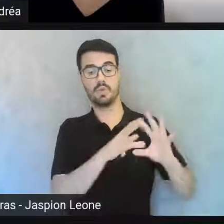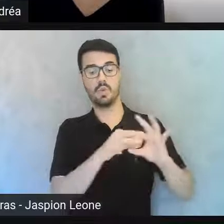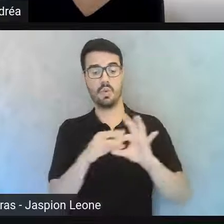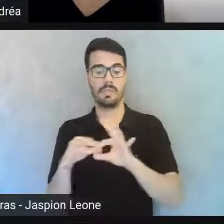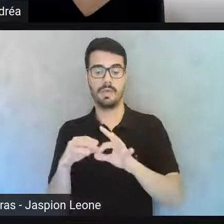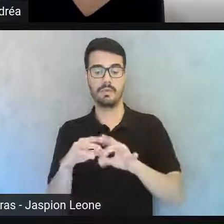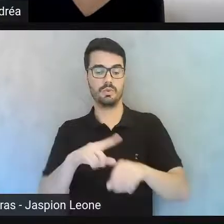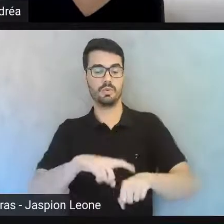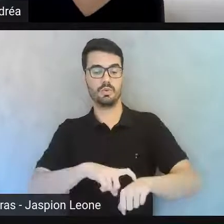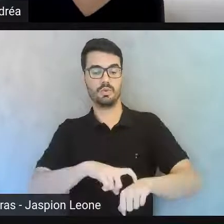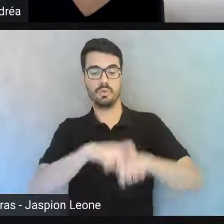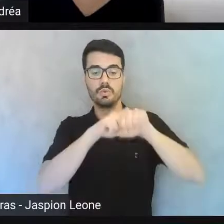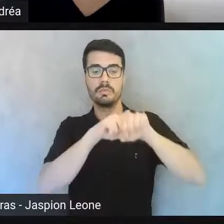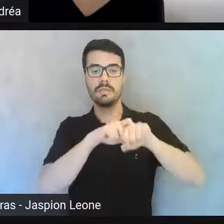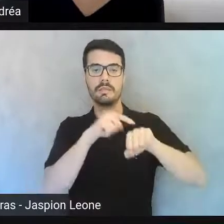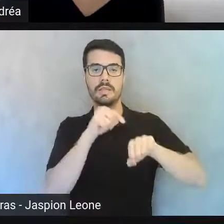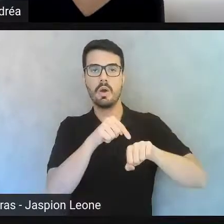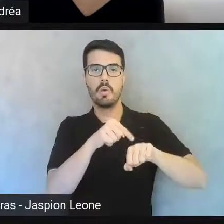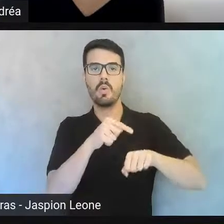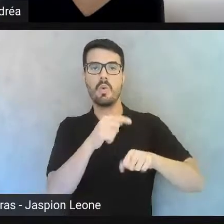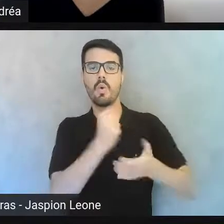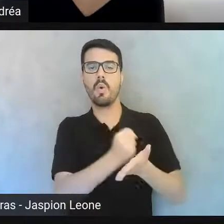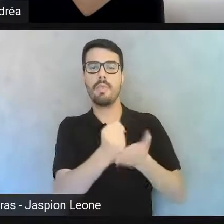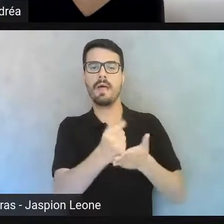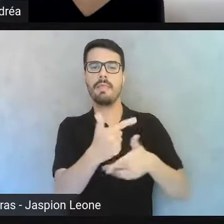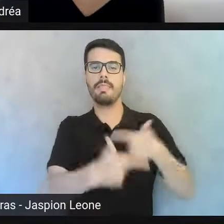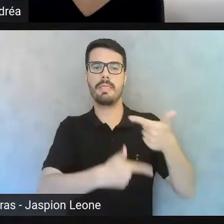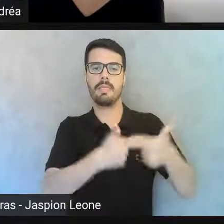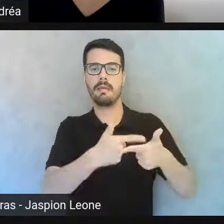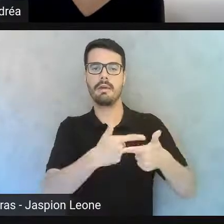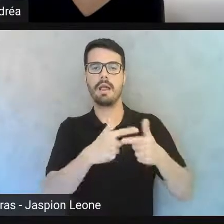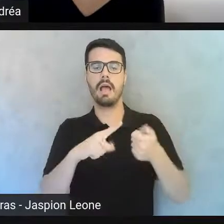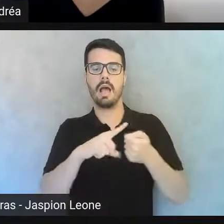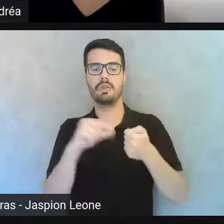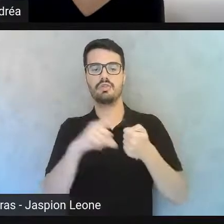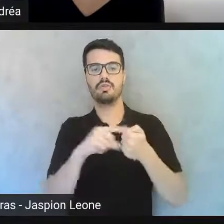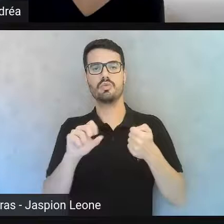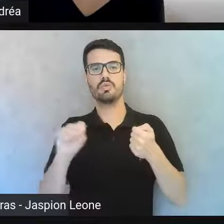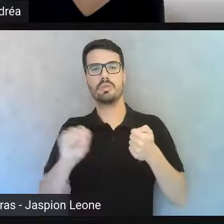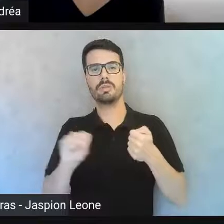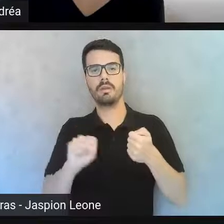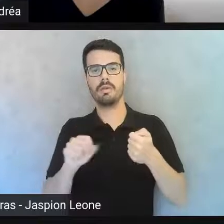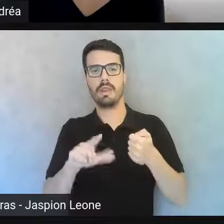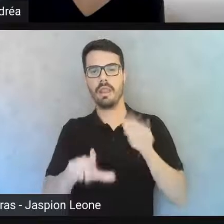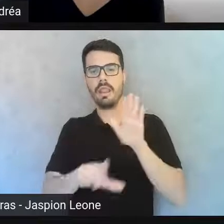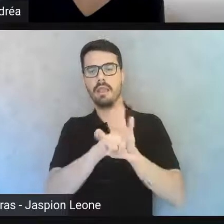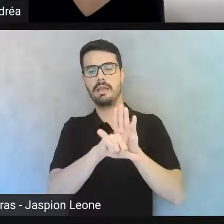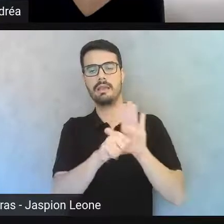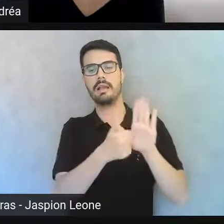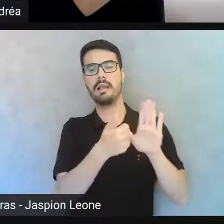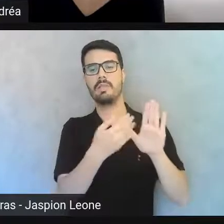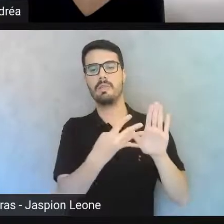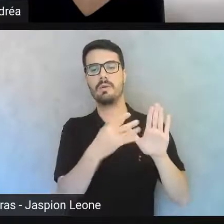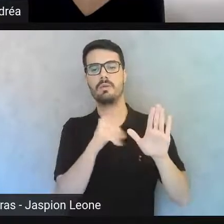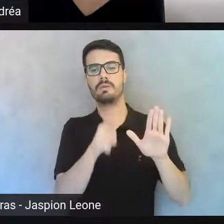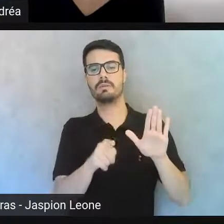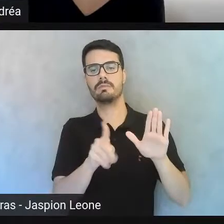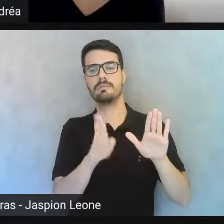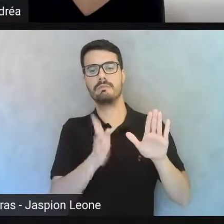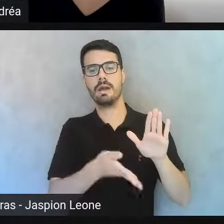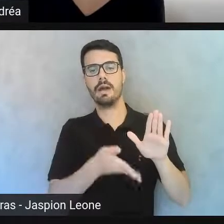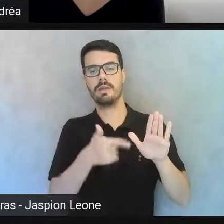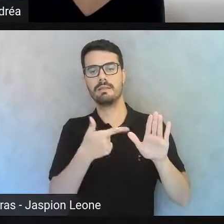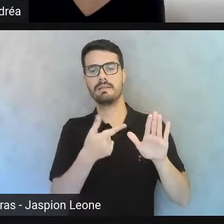suspensão do contrato de trabalho previsto lá no artigo 8º da Lei 14.020, né?